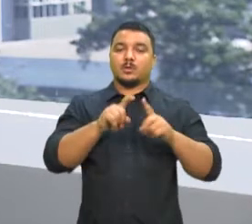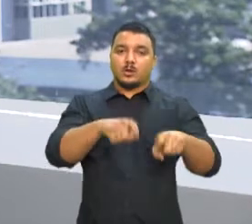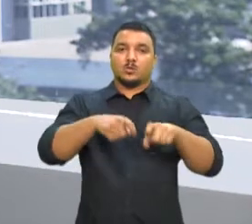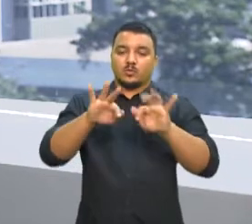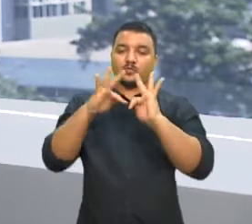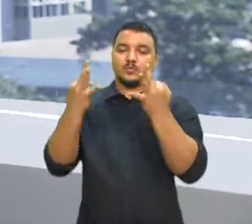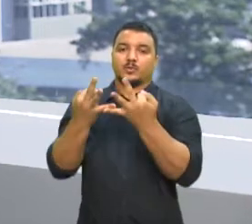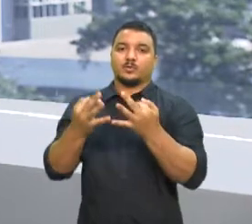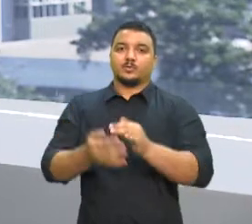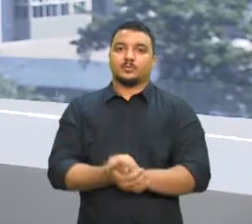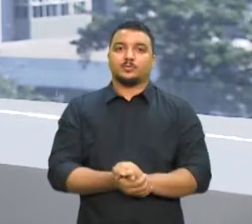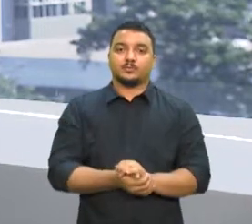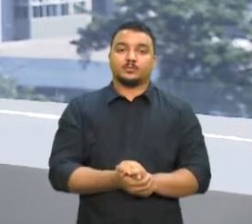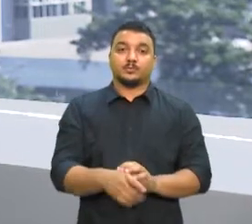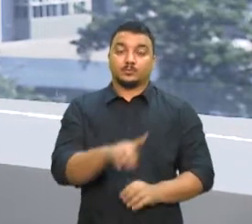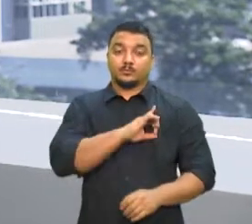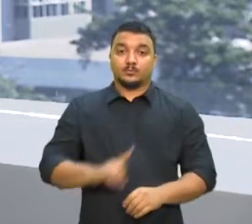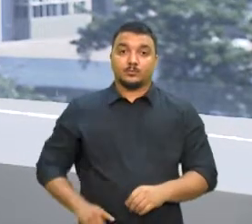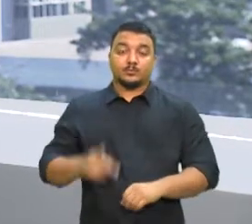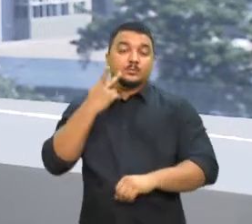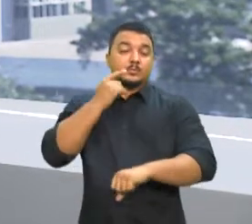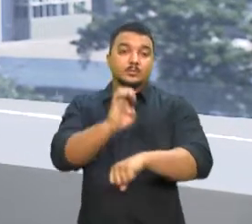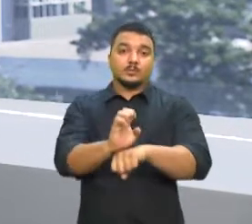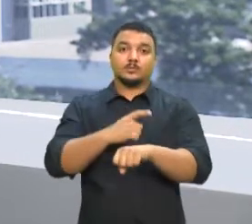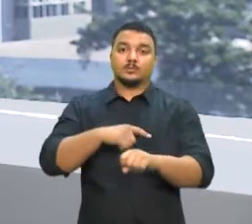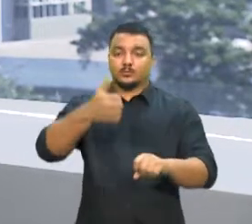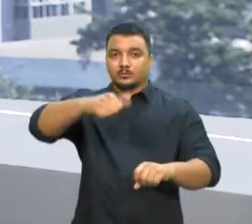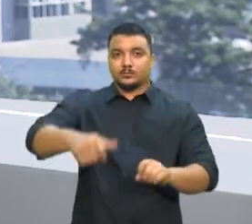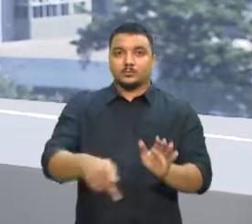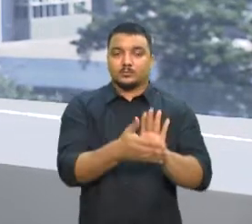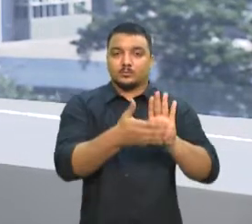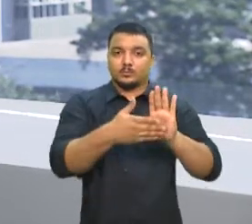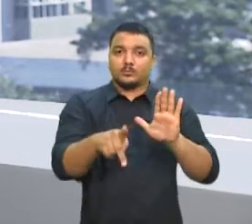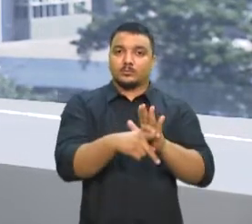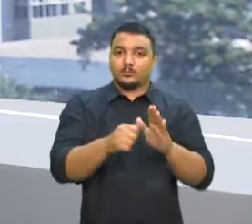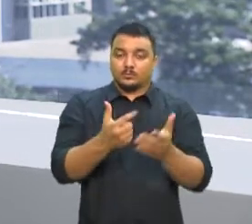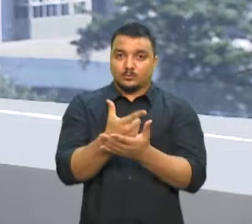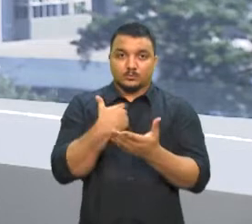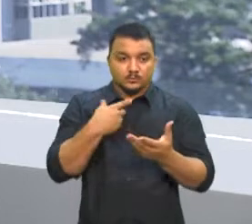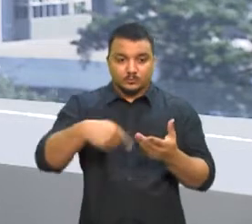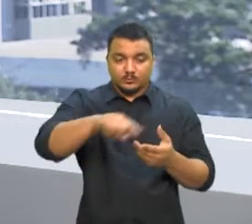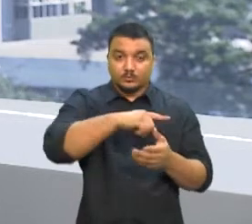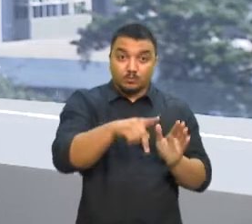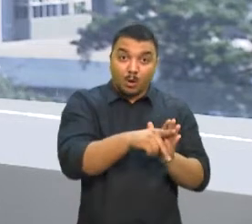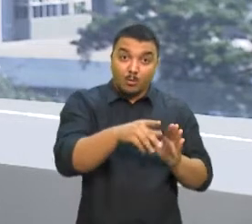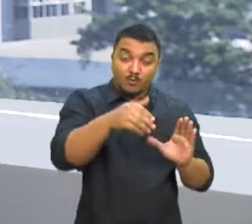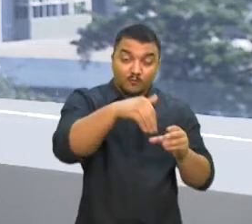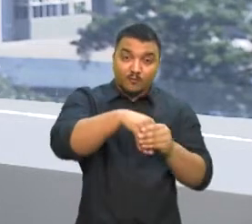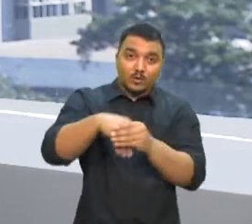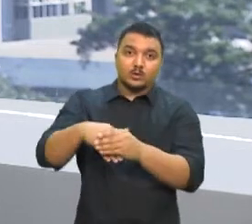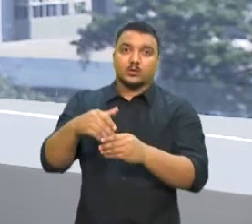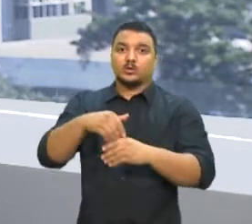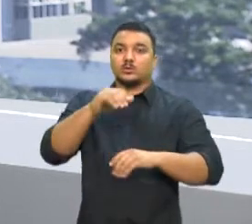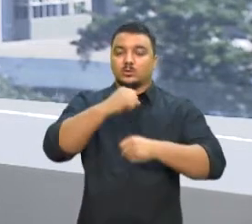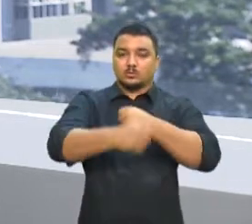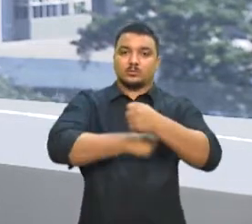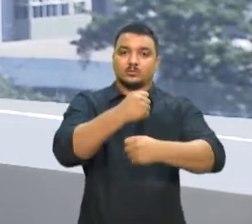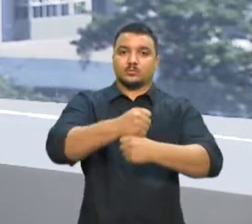familiar. Deputados cearenses avaliam a proposta de impressão de comprovantes de votação para as eleições do ano que